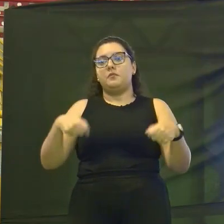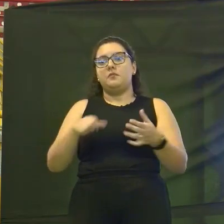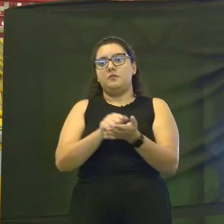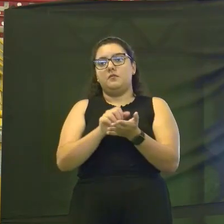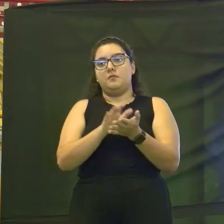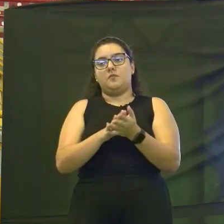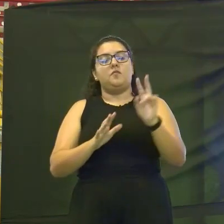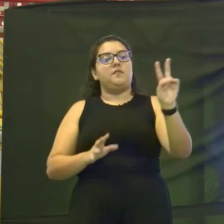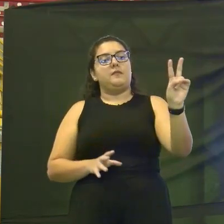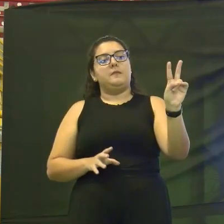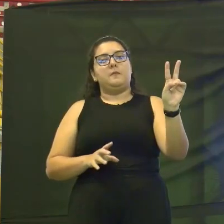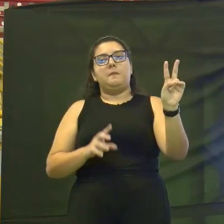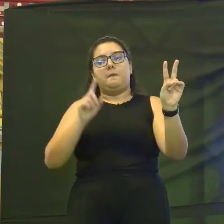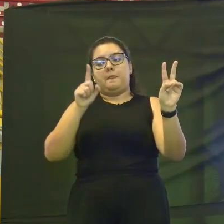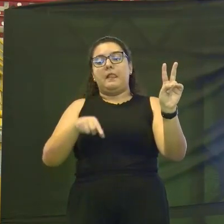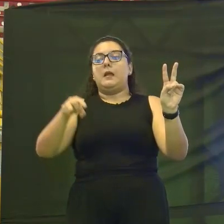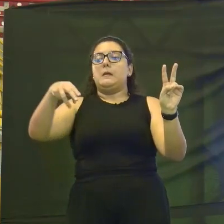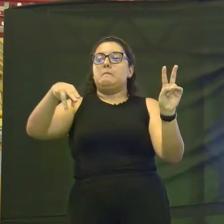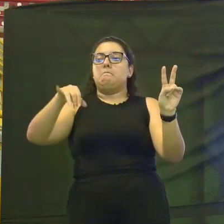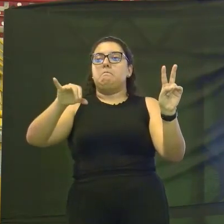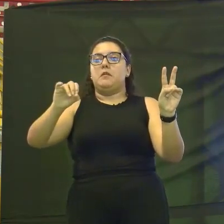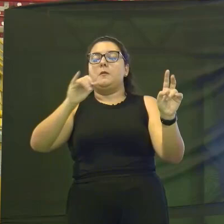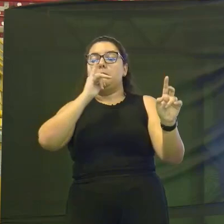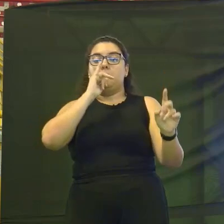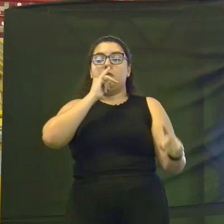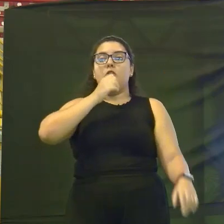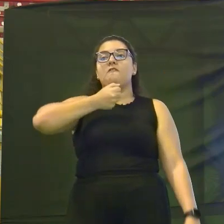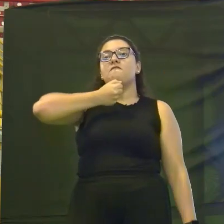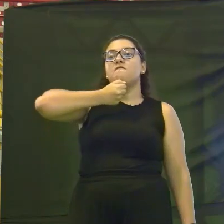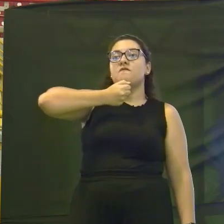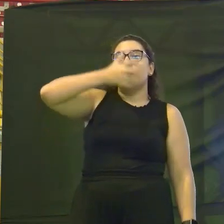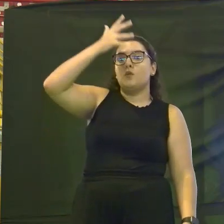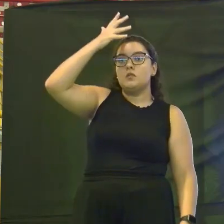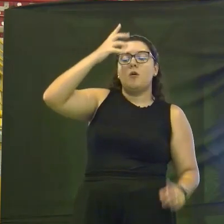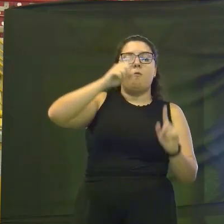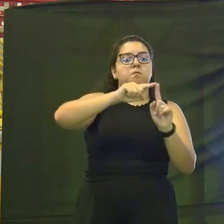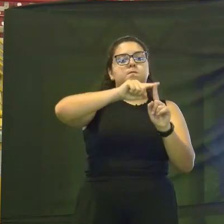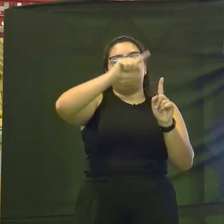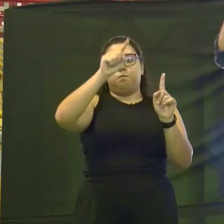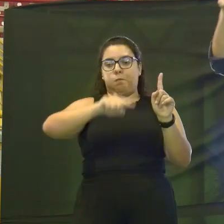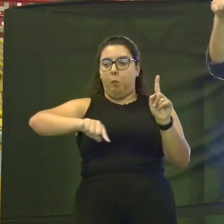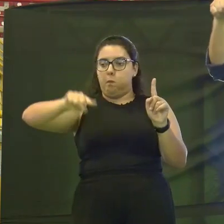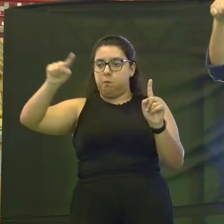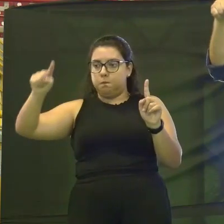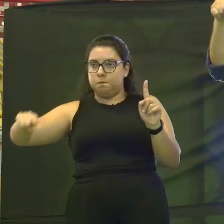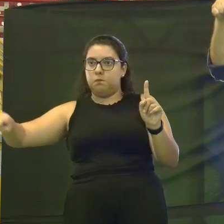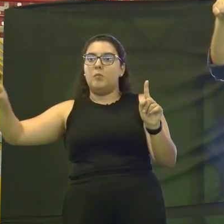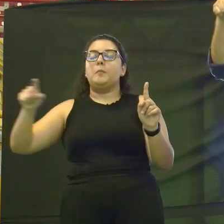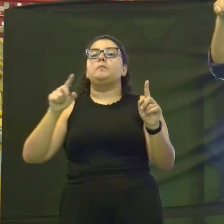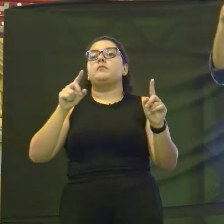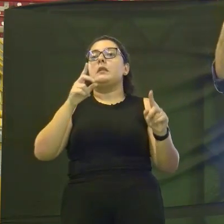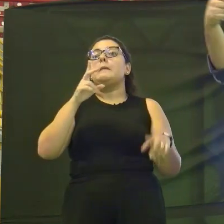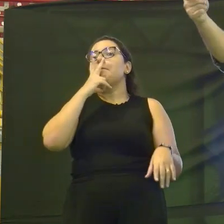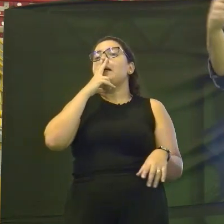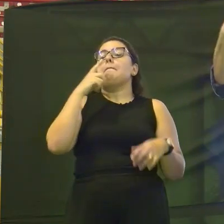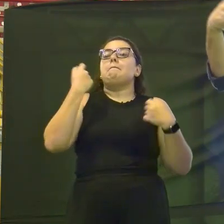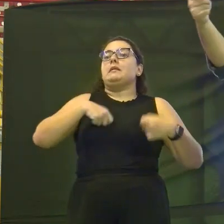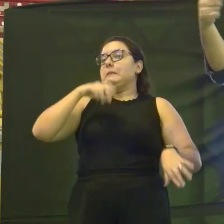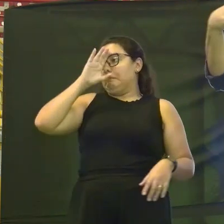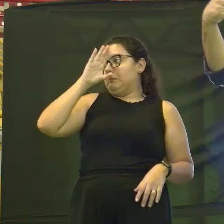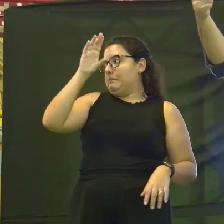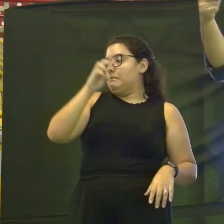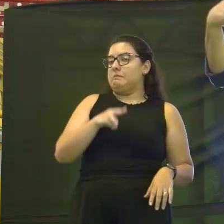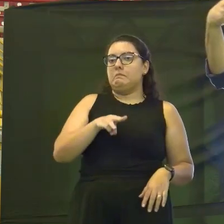com isso? A velocidade de uma onda, ela depende do meio que ela vai